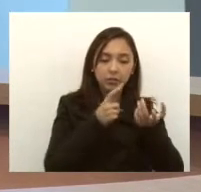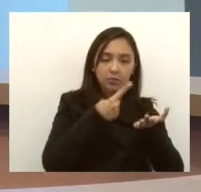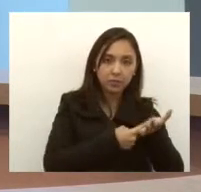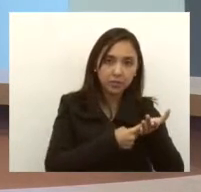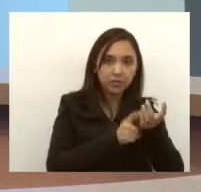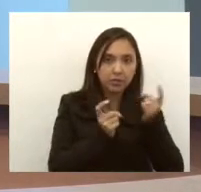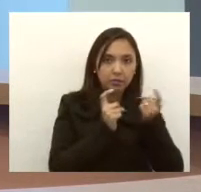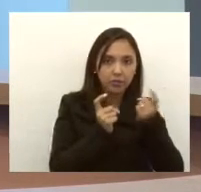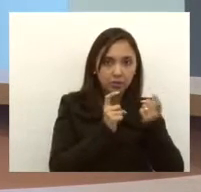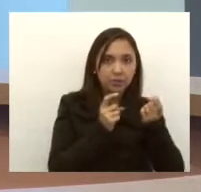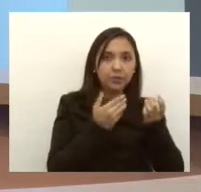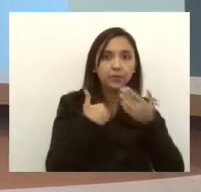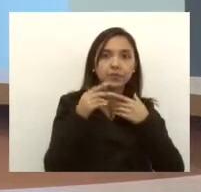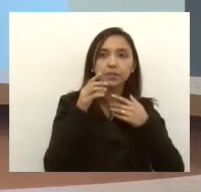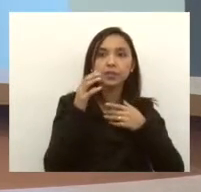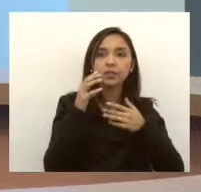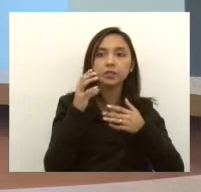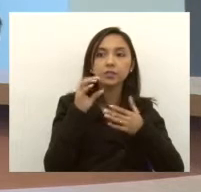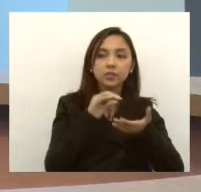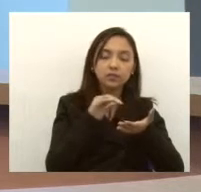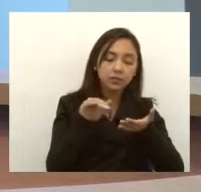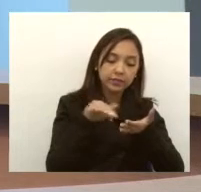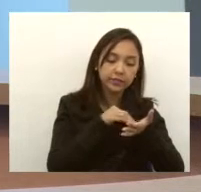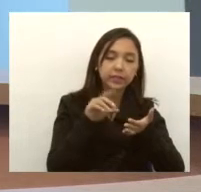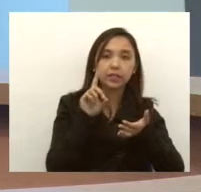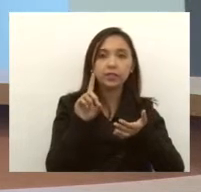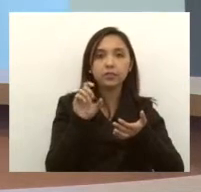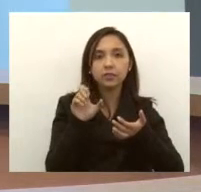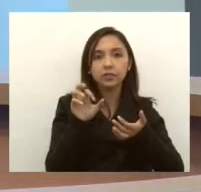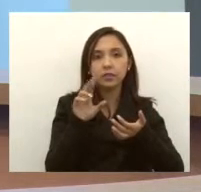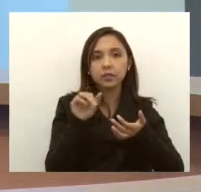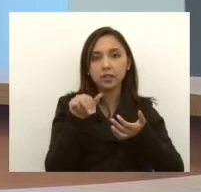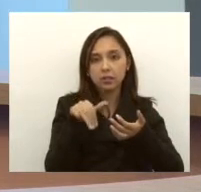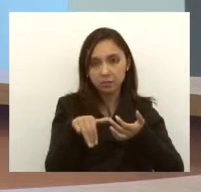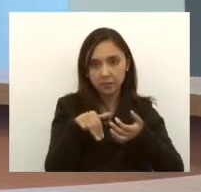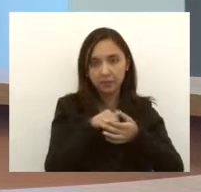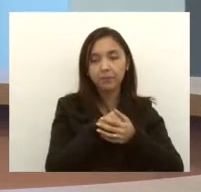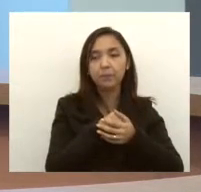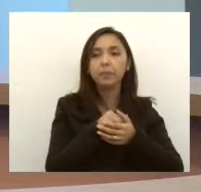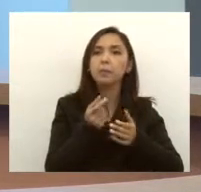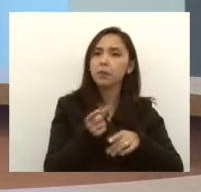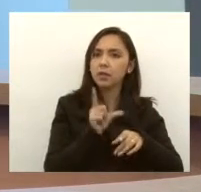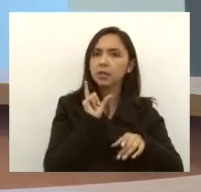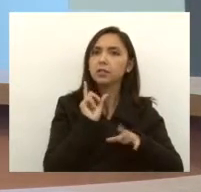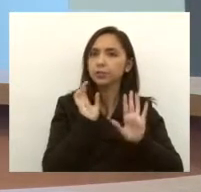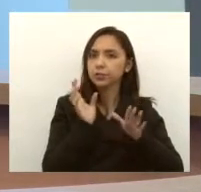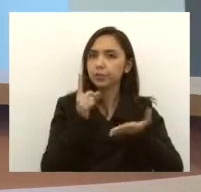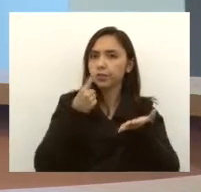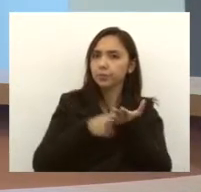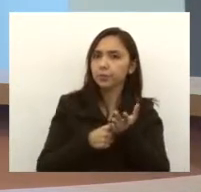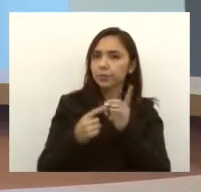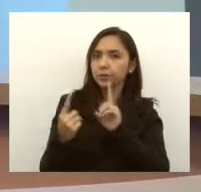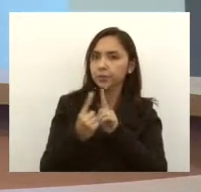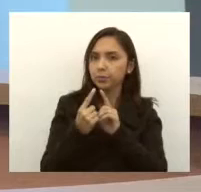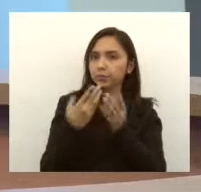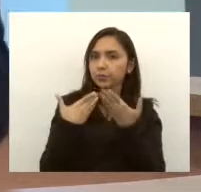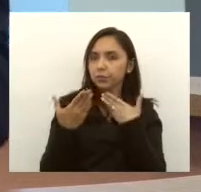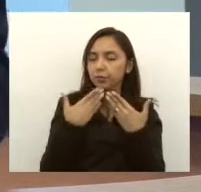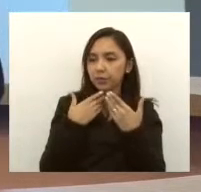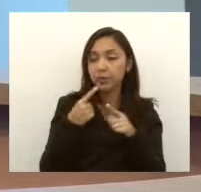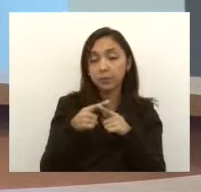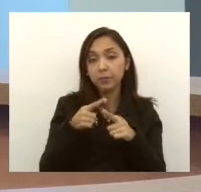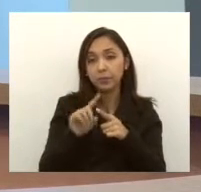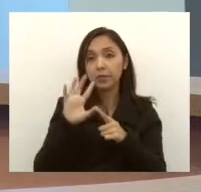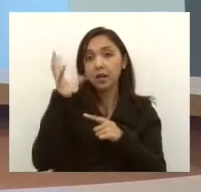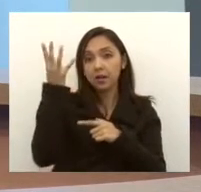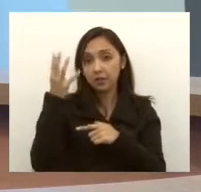com o secretário Derman. Apesar que eu tenho já um compromisso antecipado de conversar com ele, que estarei cobrando. Porque o que acontece